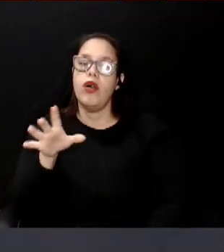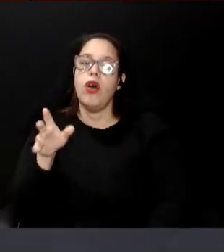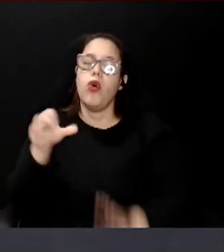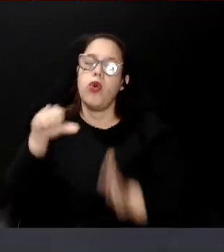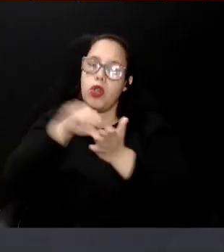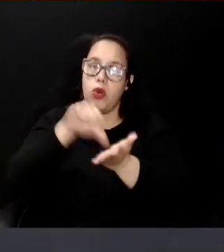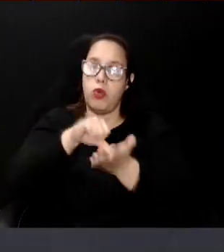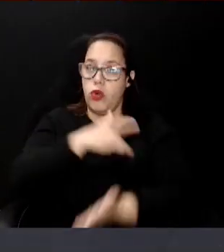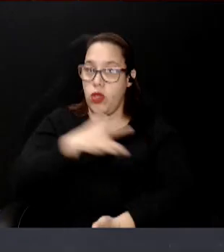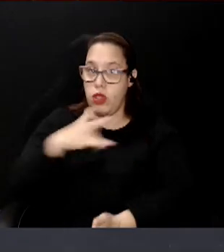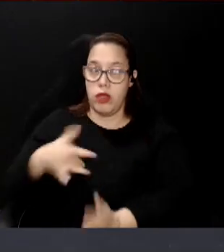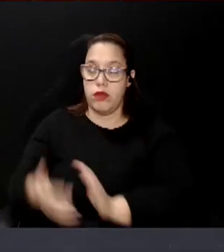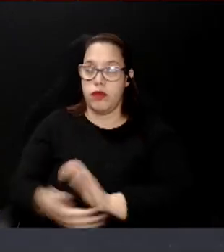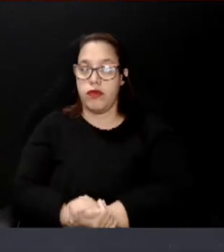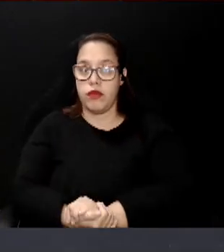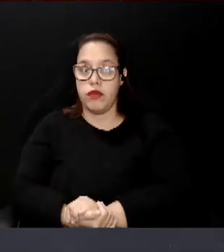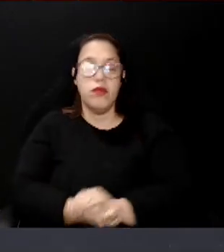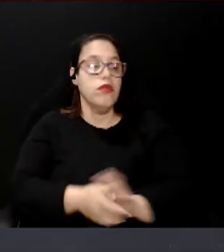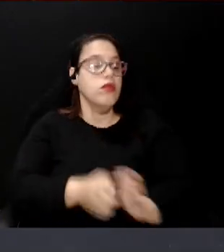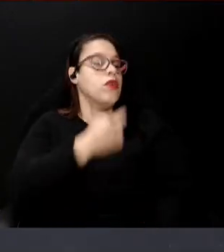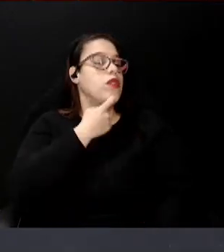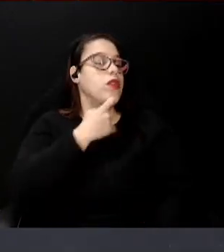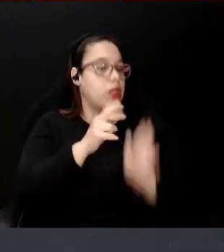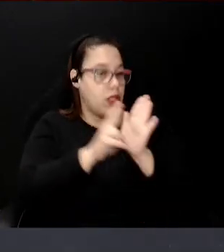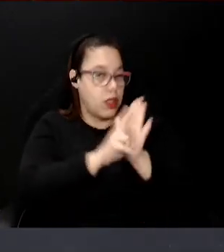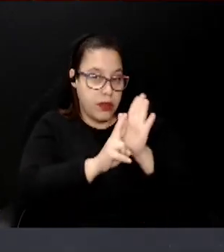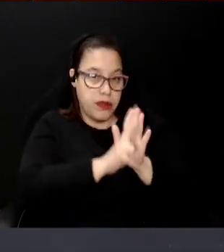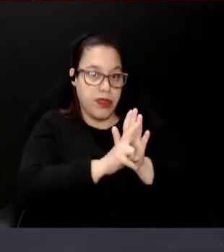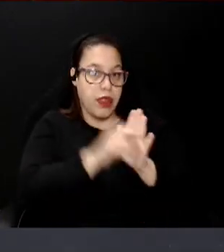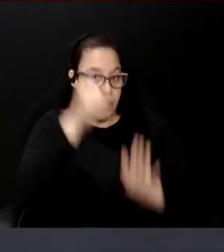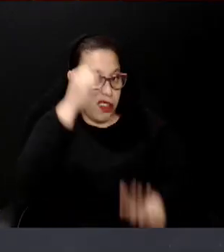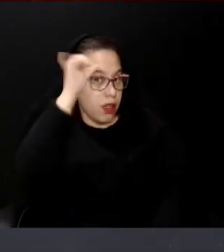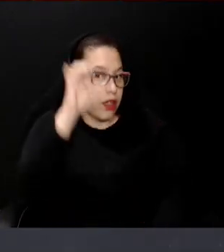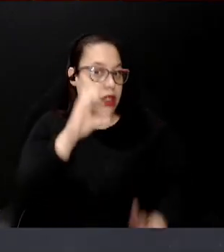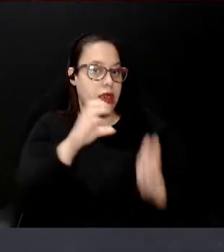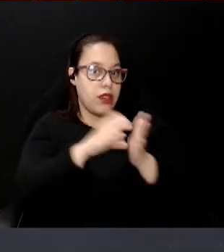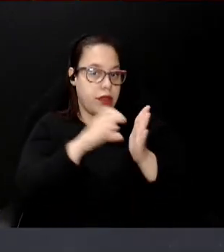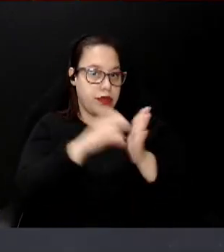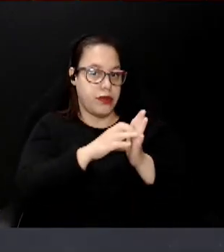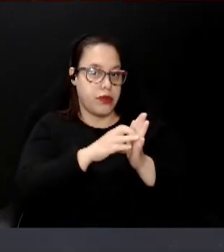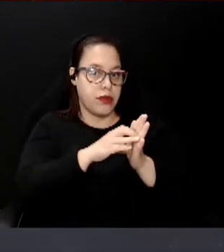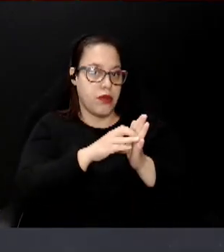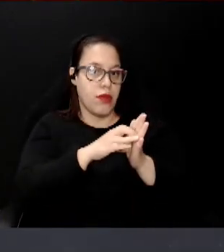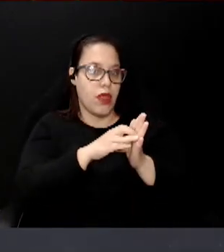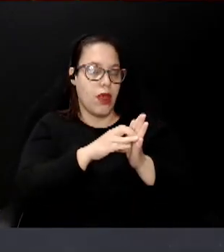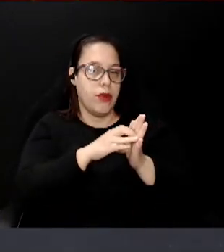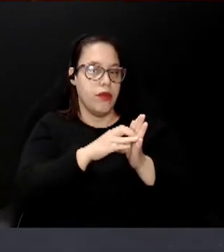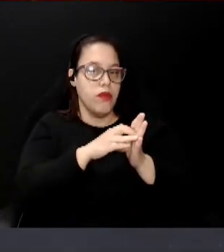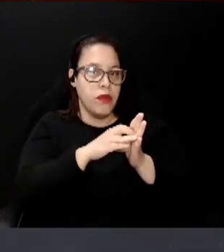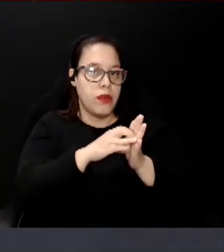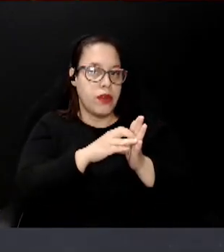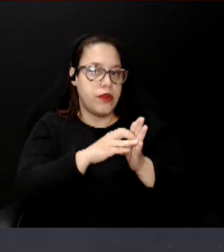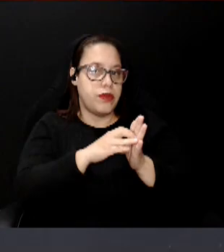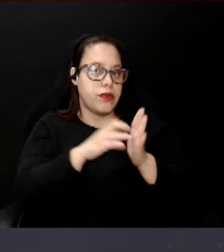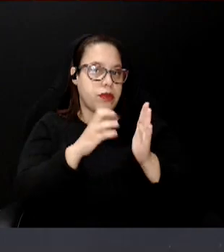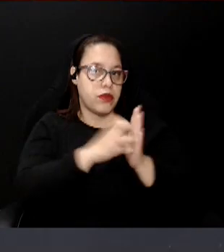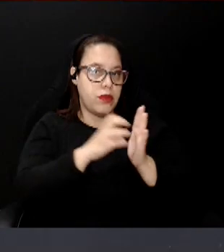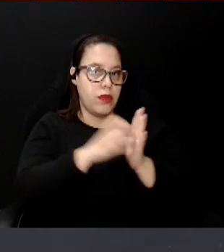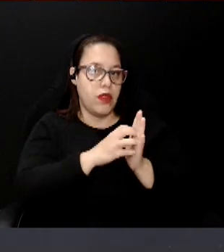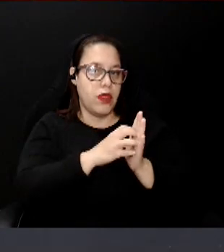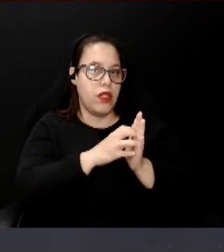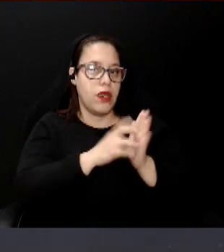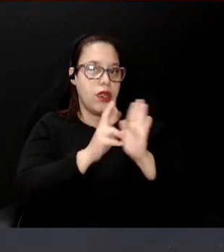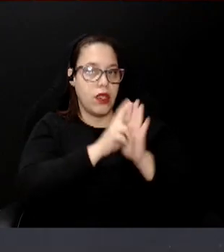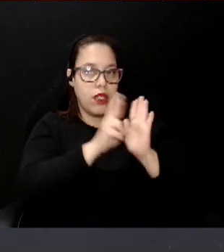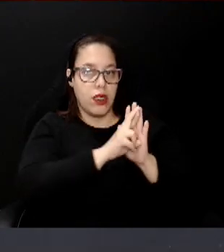Campinas é referência na prevenção de ST/HIV/AIDS. Campinas tem a RAPS, né, a Rede de Atenção Psicossocial de Campinas,